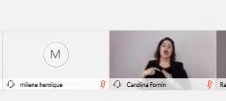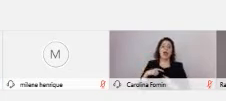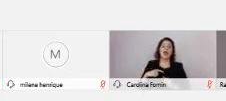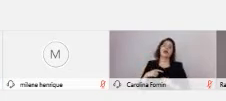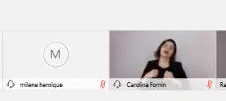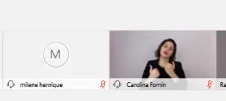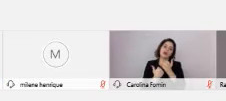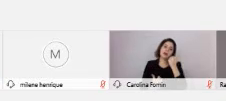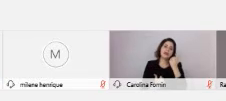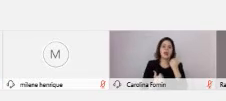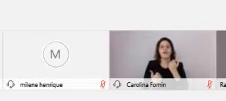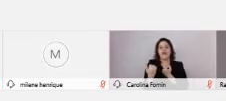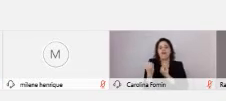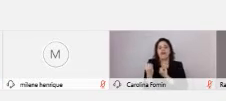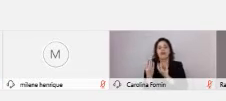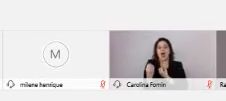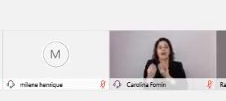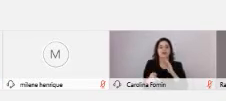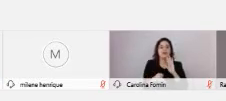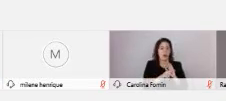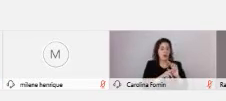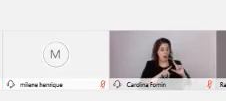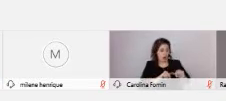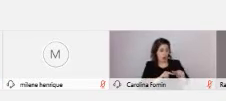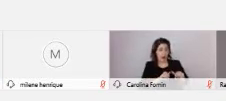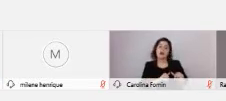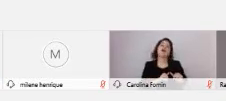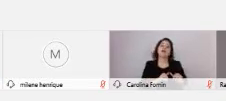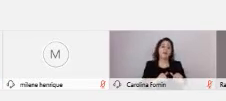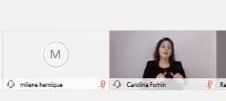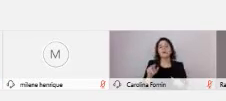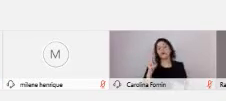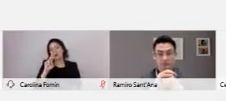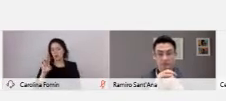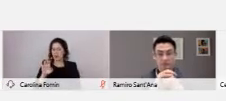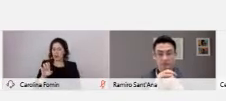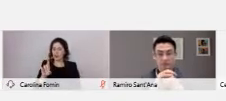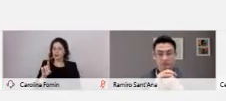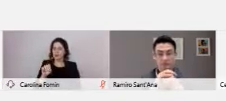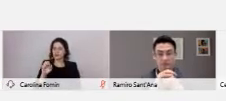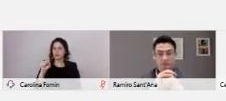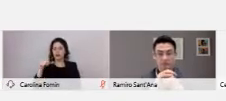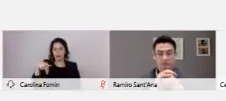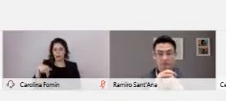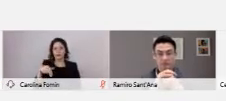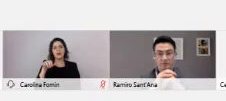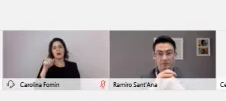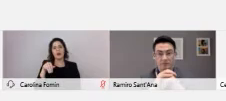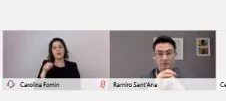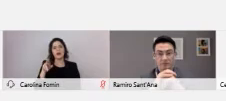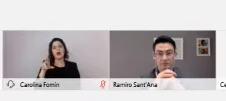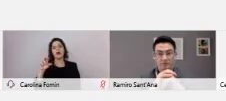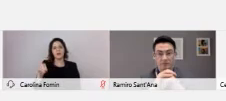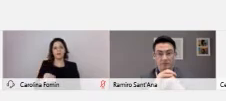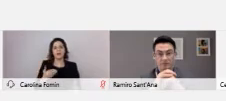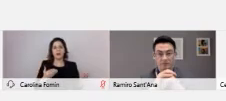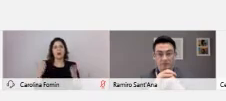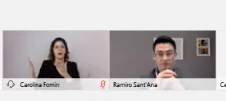do Hospital Israelita Albert Einstein, Dr. Edson Amaro. Com a palavra, o Dr. Leonardo